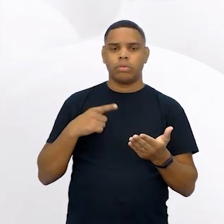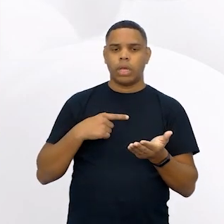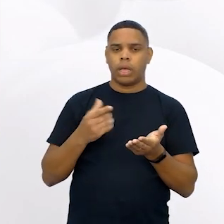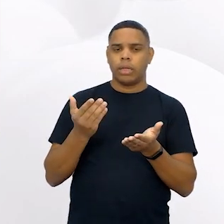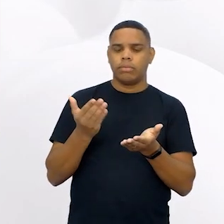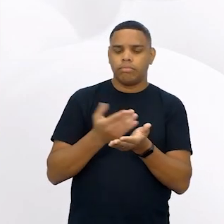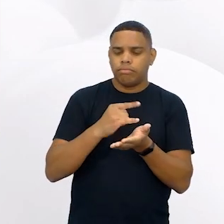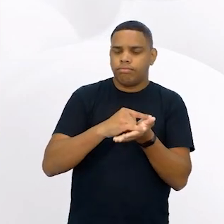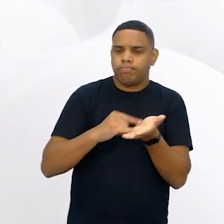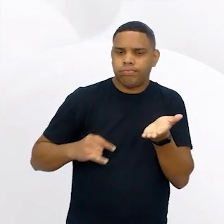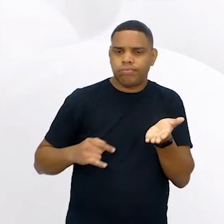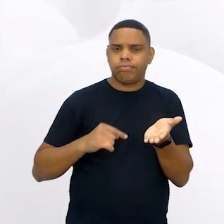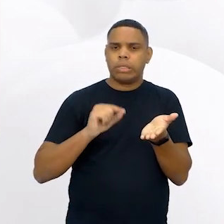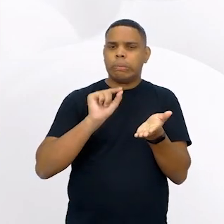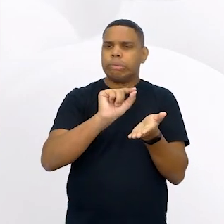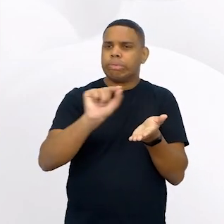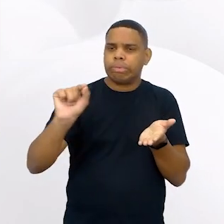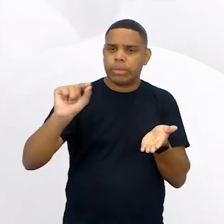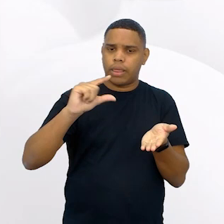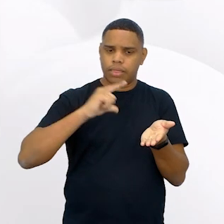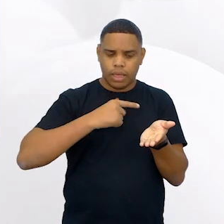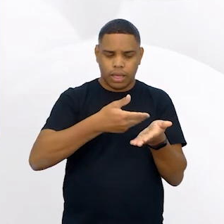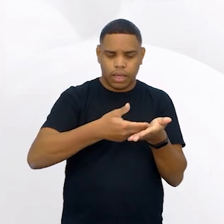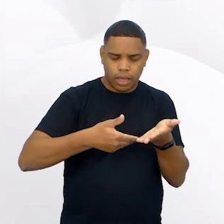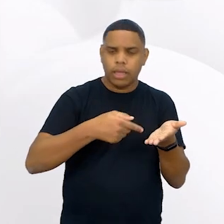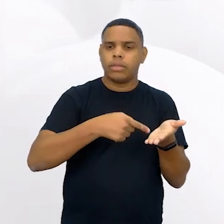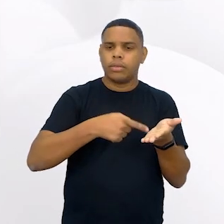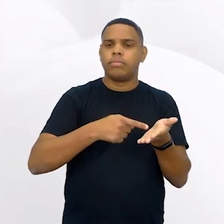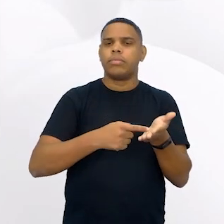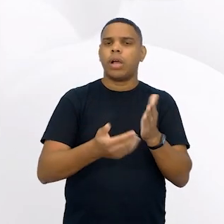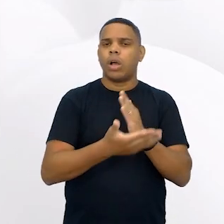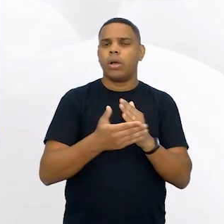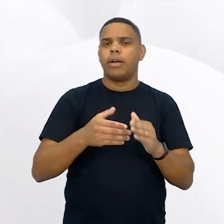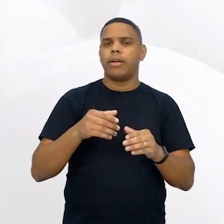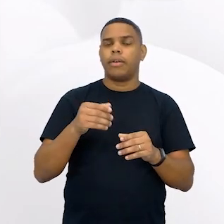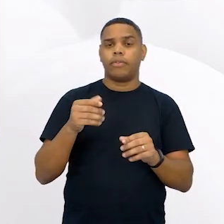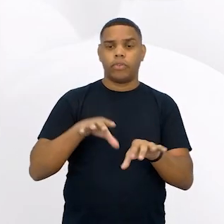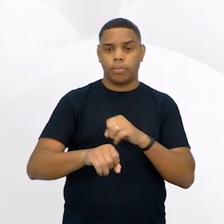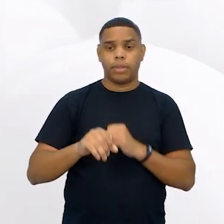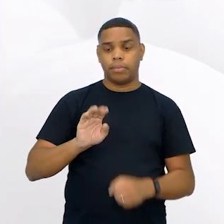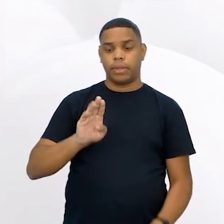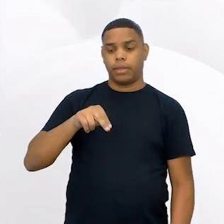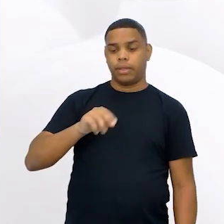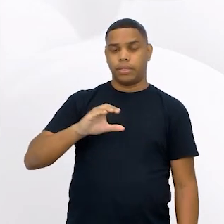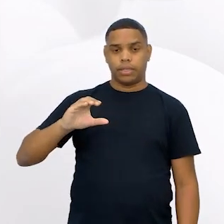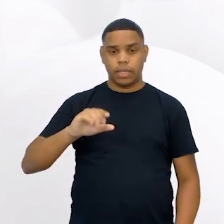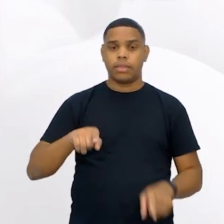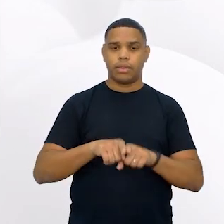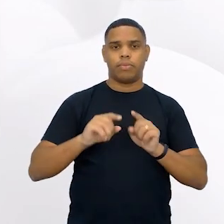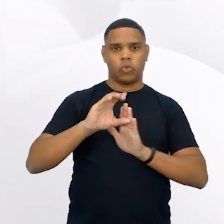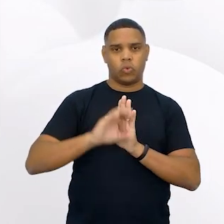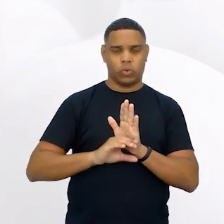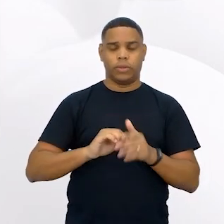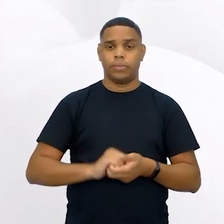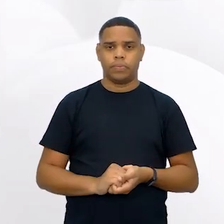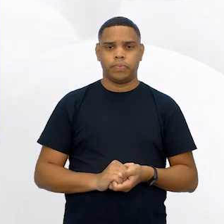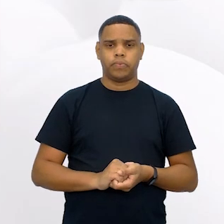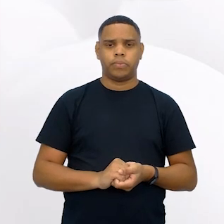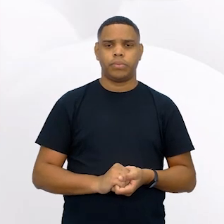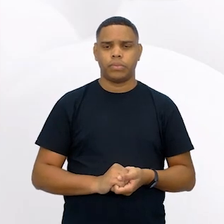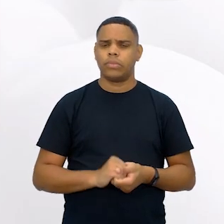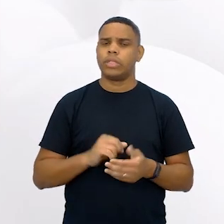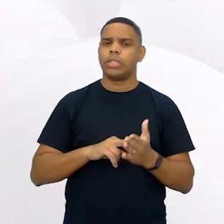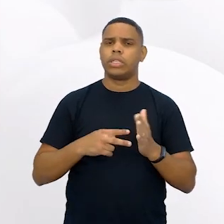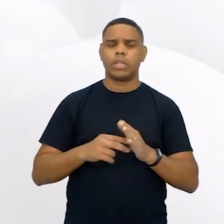documentos que a gente tem de base para trazer nessa formação? É a BNCC e o currículo. E o que significa